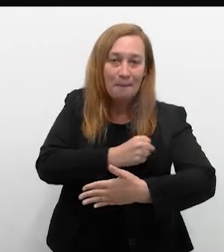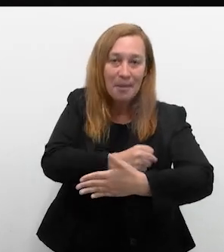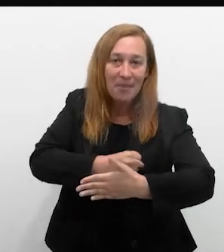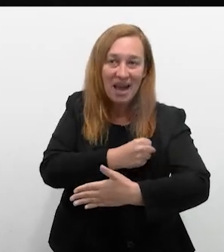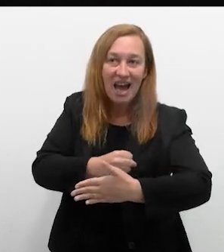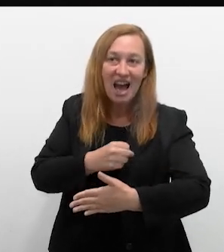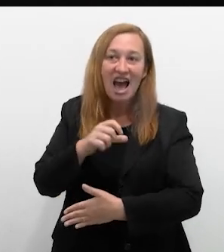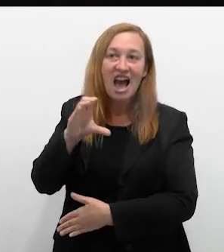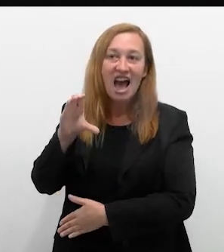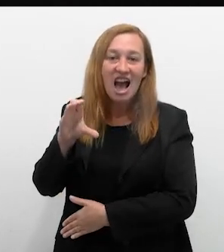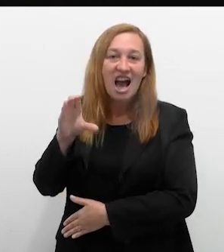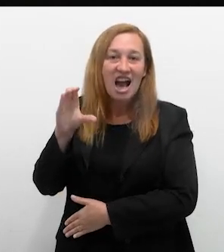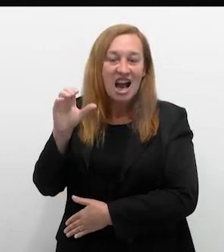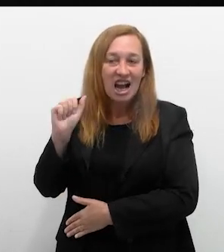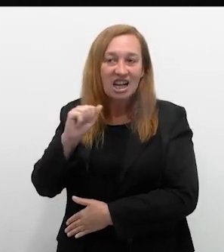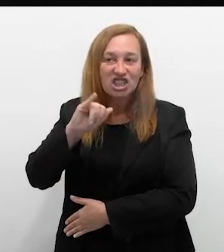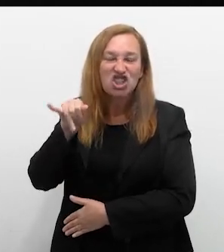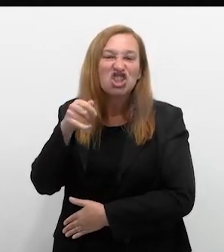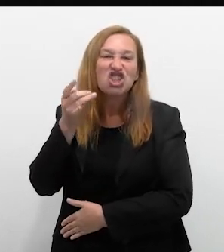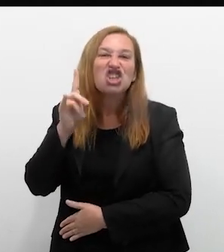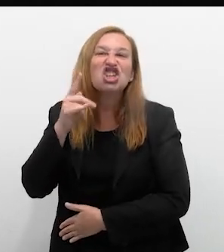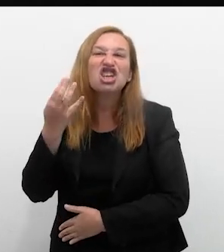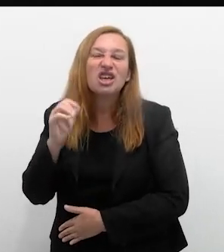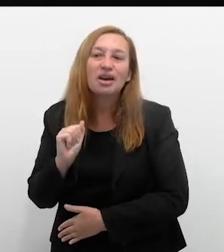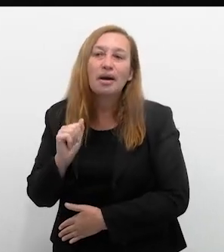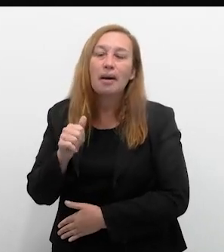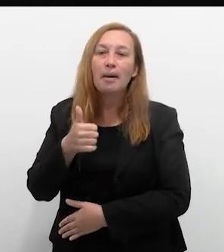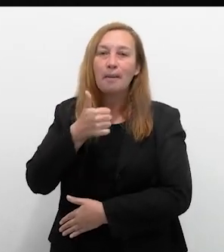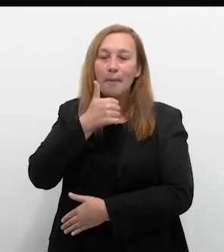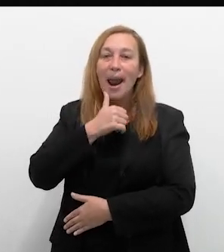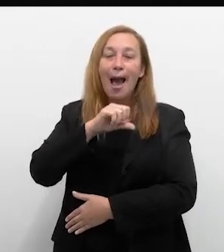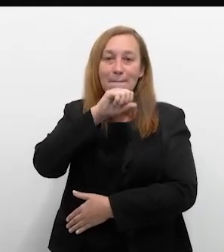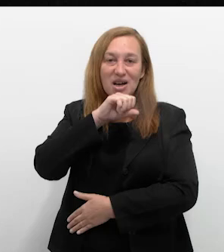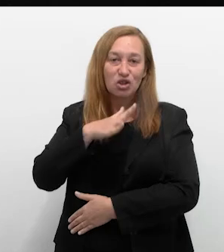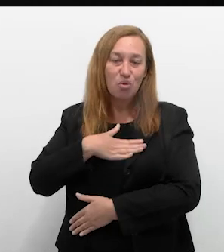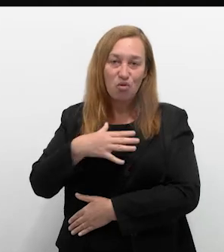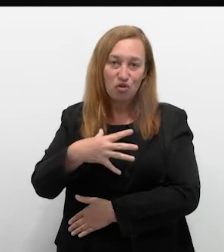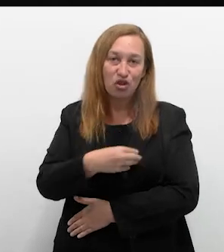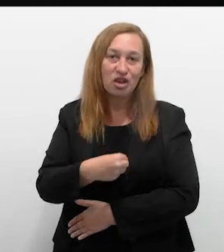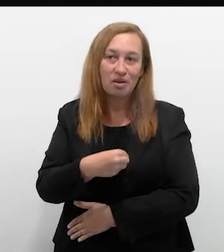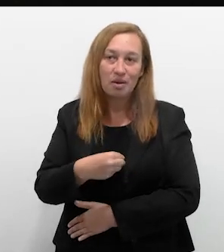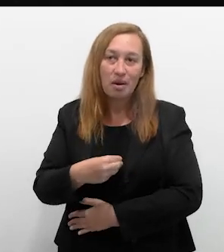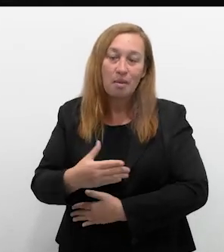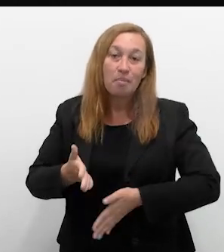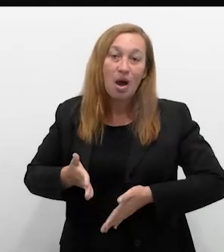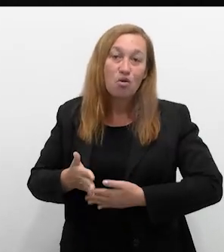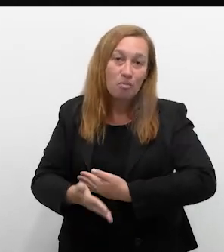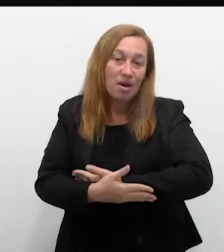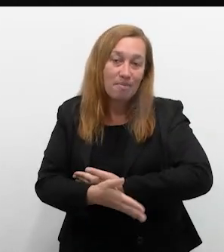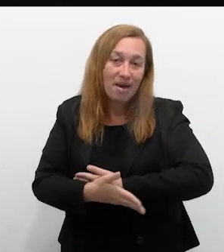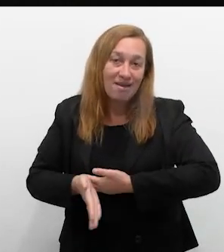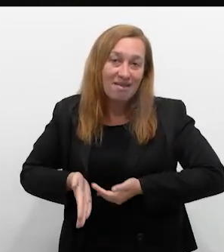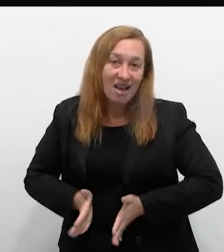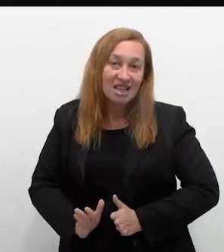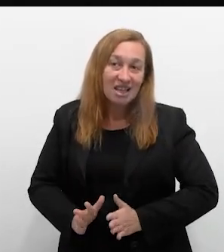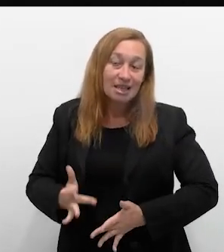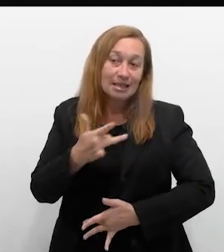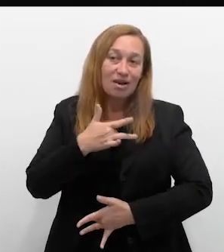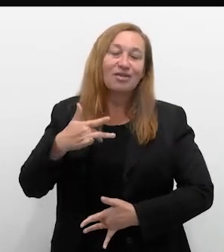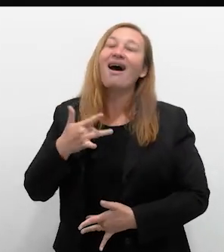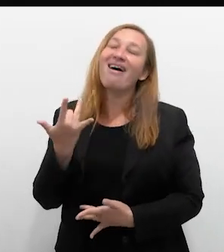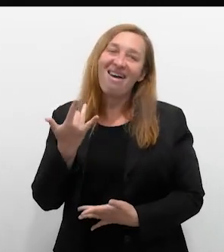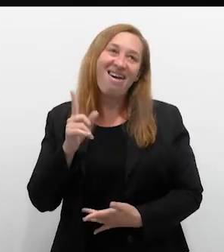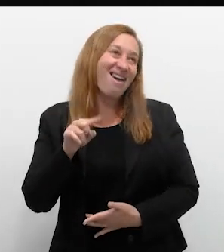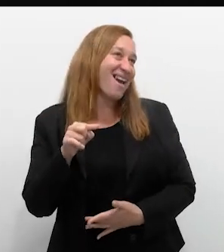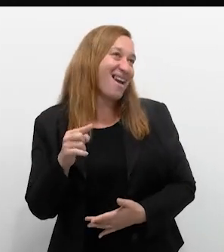canjiquinha para a mãe do meu filho? Ela é maravilhosa, Para ela é poder nascer o maravilhosa. João forte Ela é e maravilhosa. saudável. Ela manda áudio pra